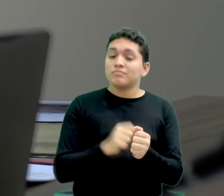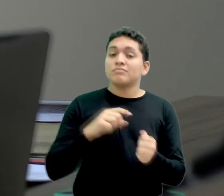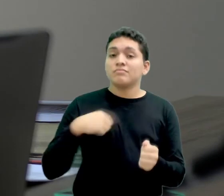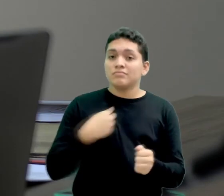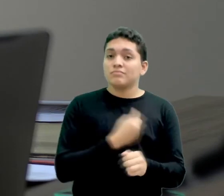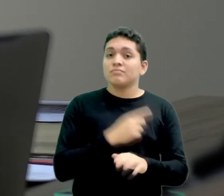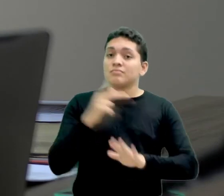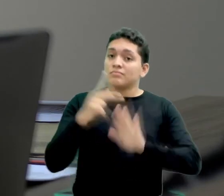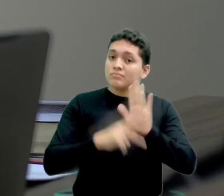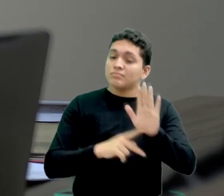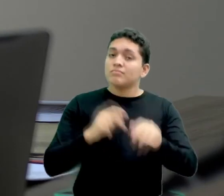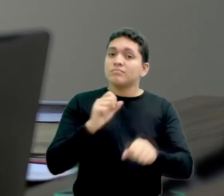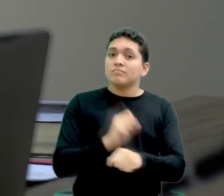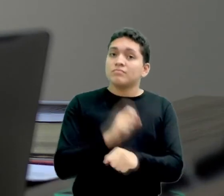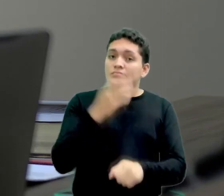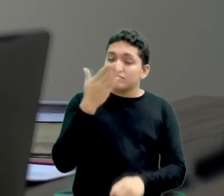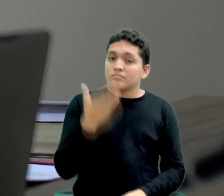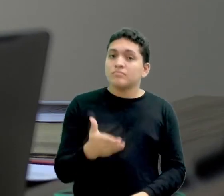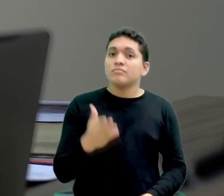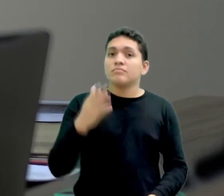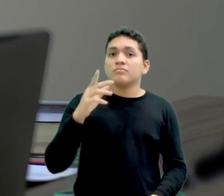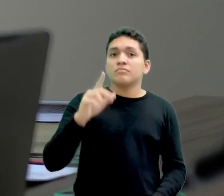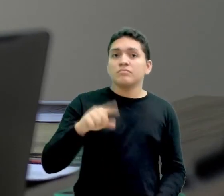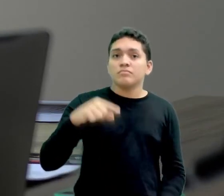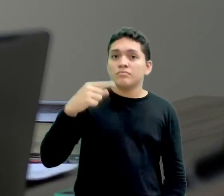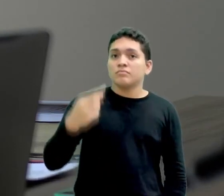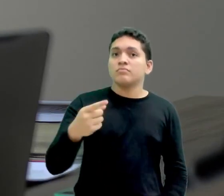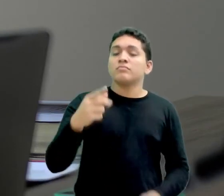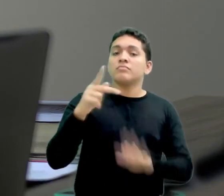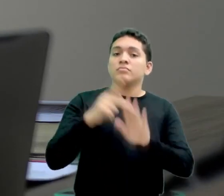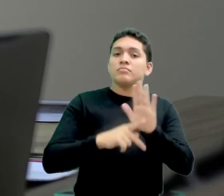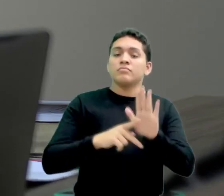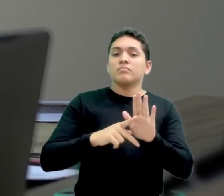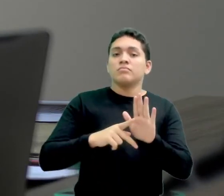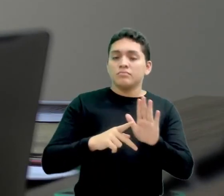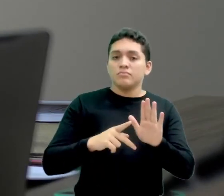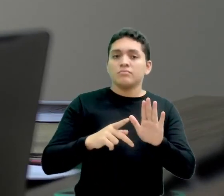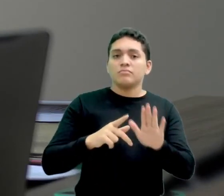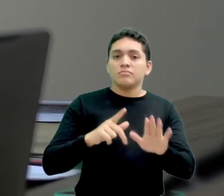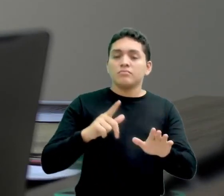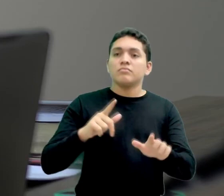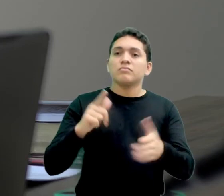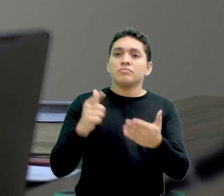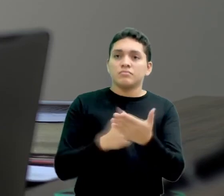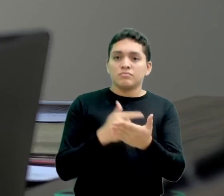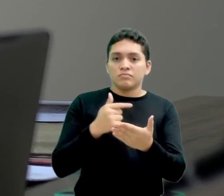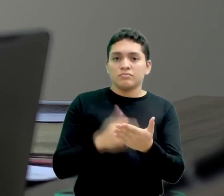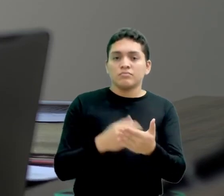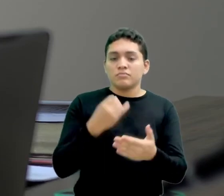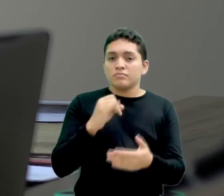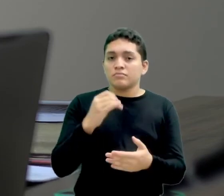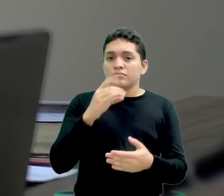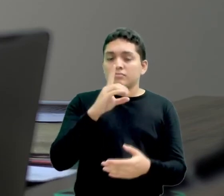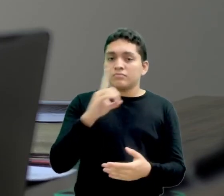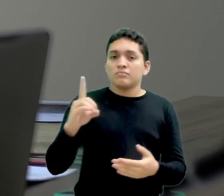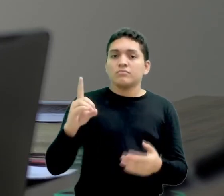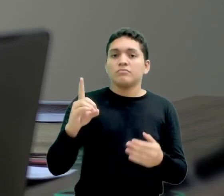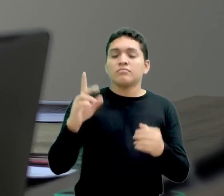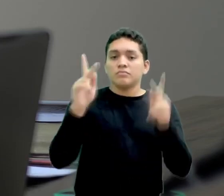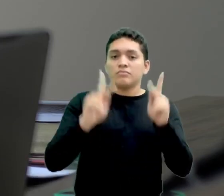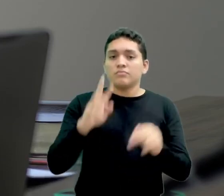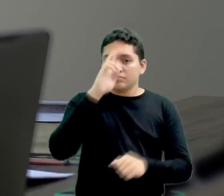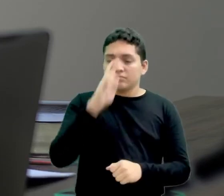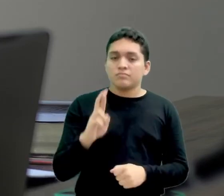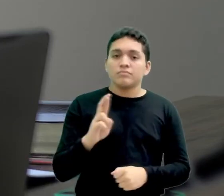programação e esperamos ter você na próxima semana, na próxima lição, com o favor de Deus. Até a próxima, a paz do Senhor.